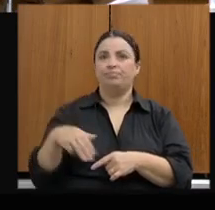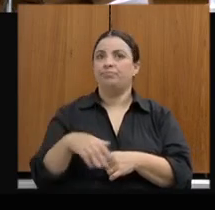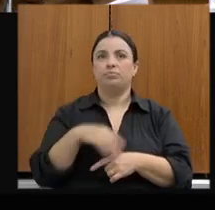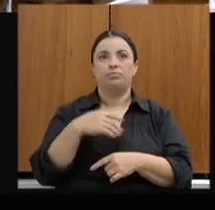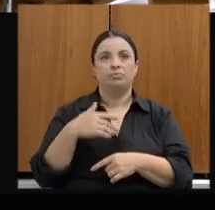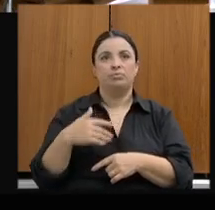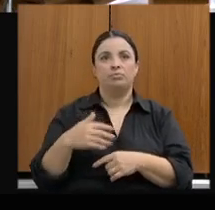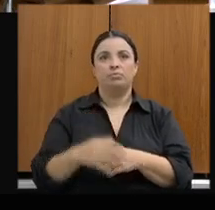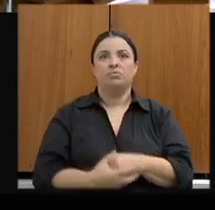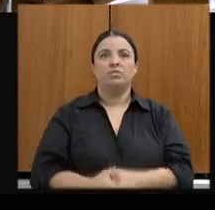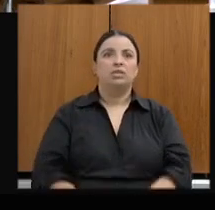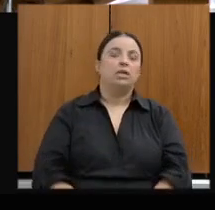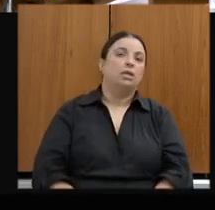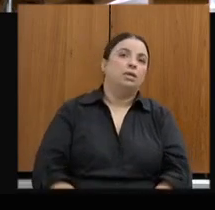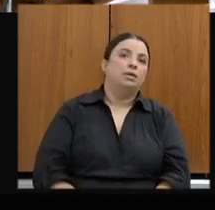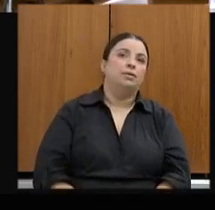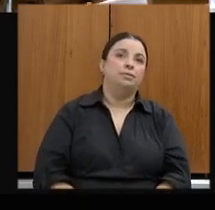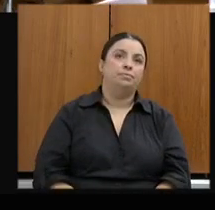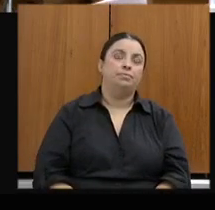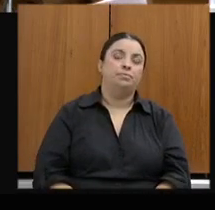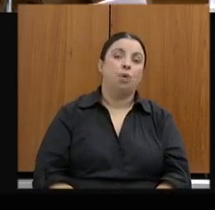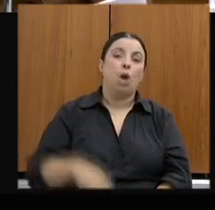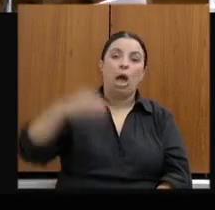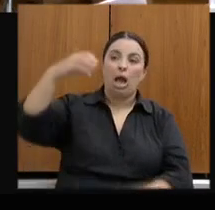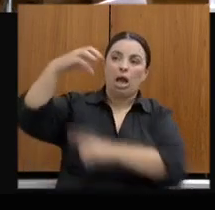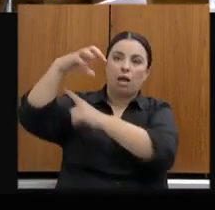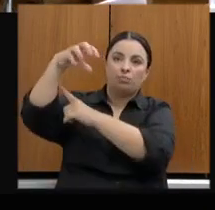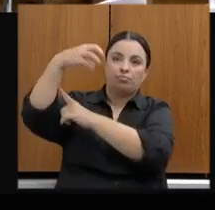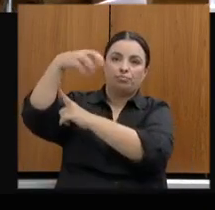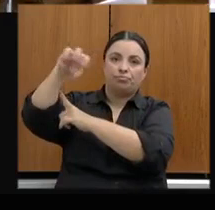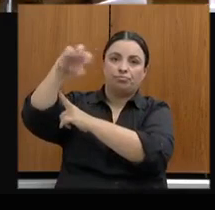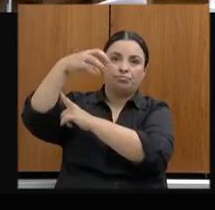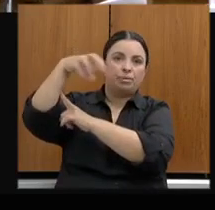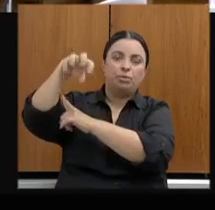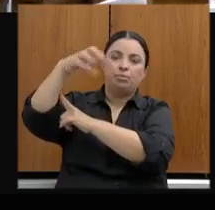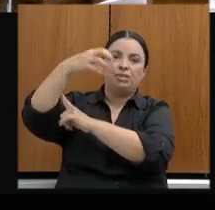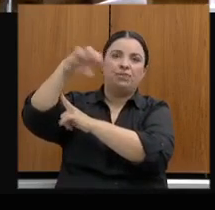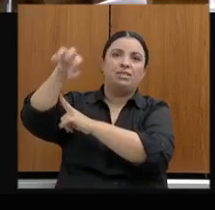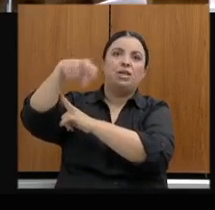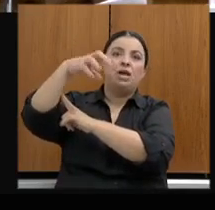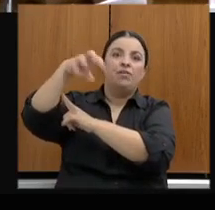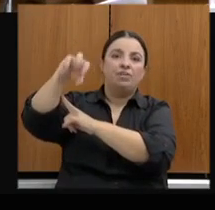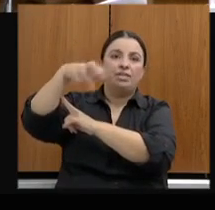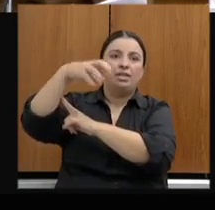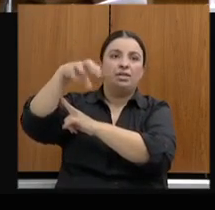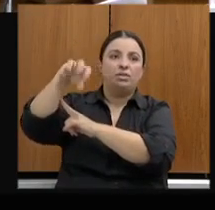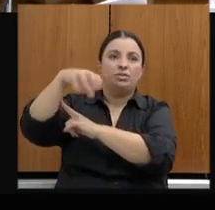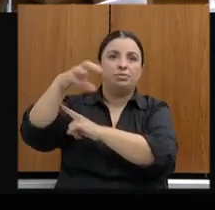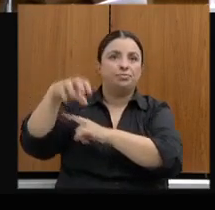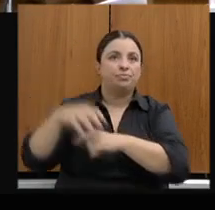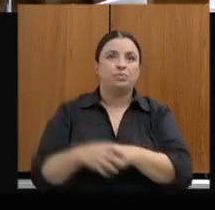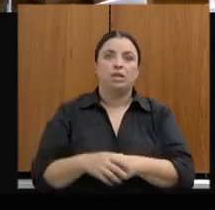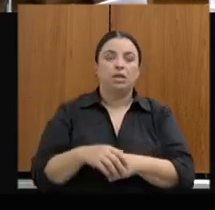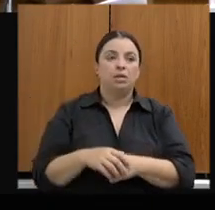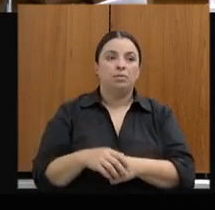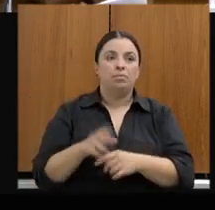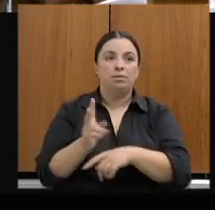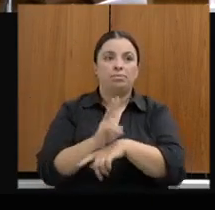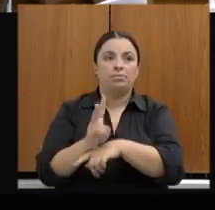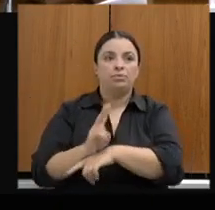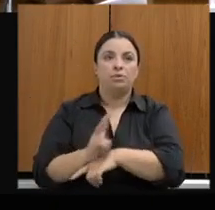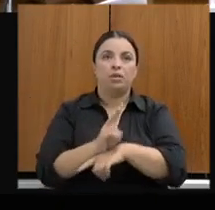chegando Acho que até o final do mês de agosto e para e mediata Colégio Tiradentes nós